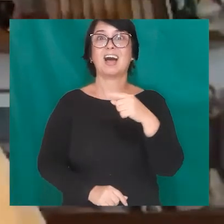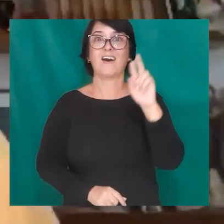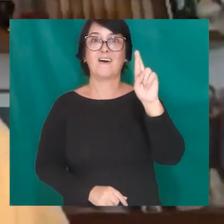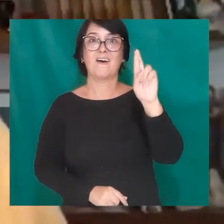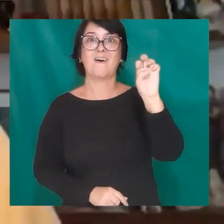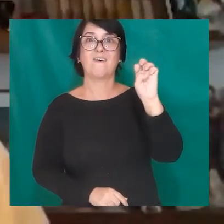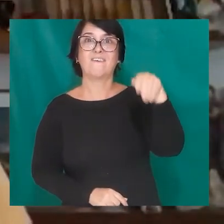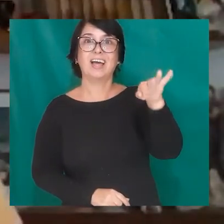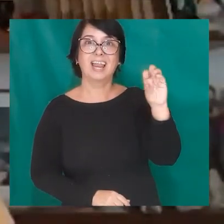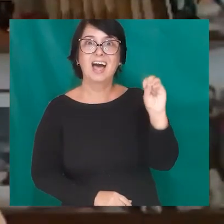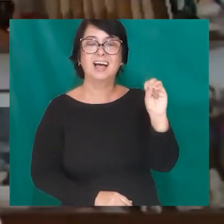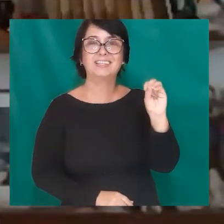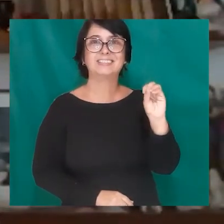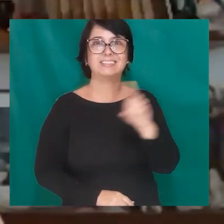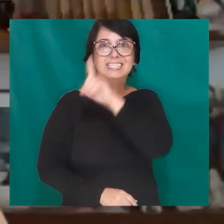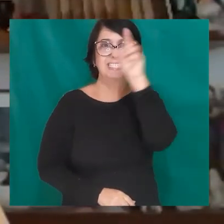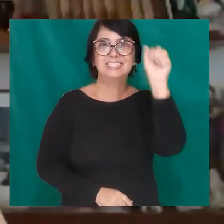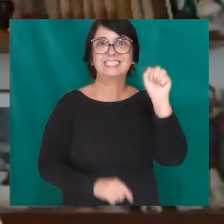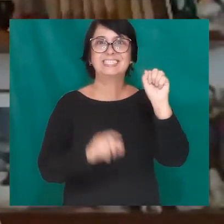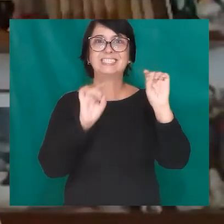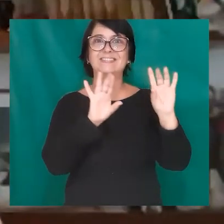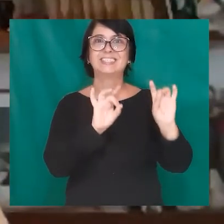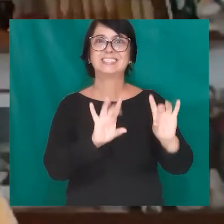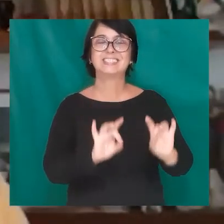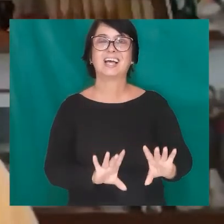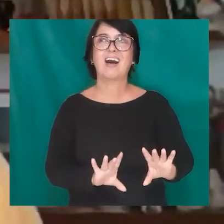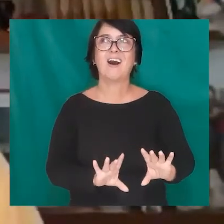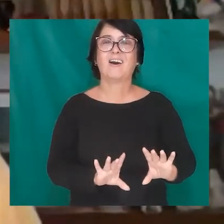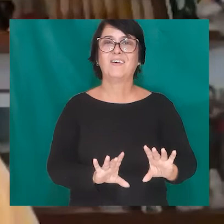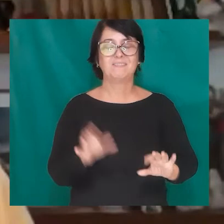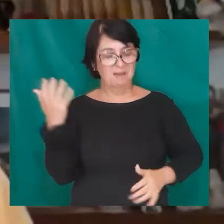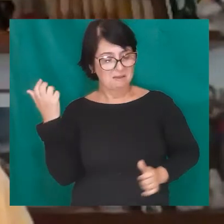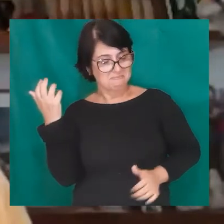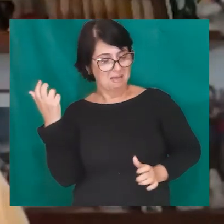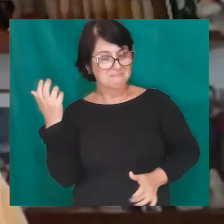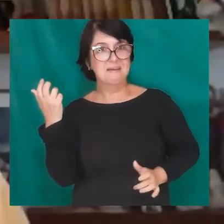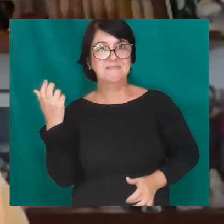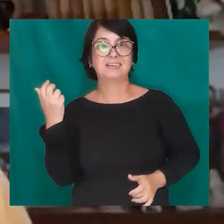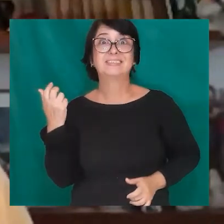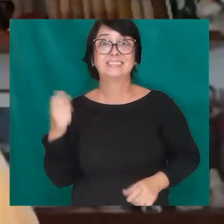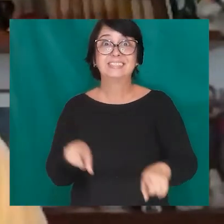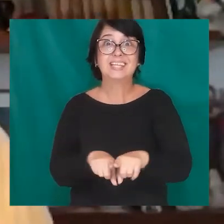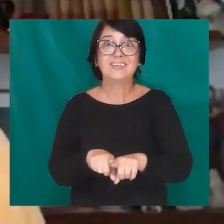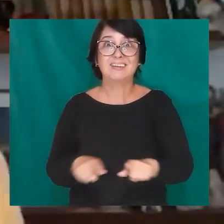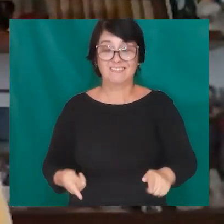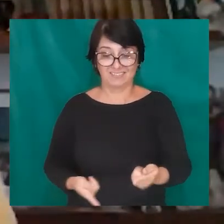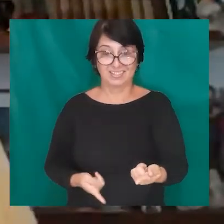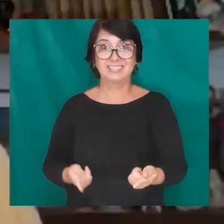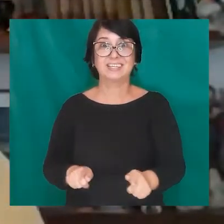que, aliás, nesse dia, especialmente, o Renato estava, além de tocar lá com o pessoal, estava fazendo um churrasco lá na casa do